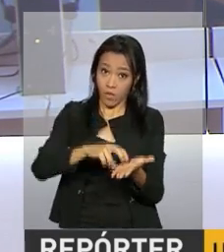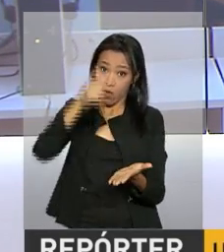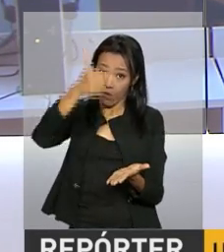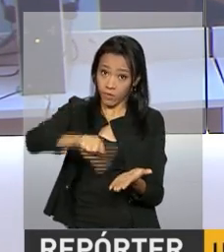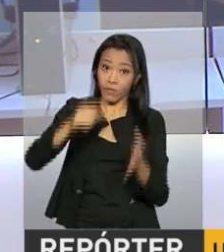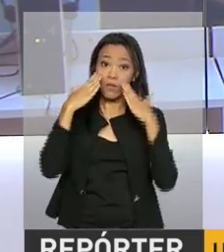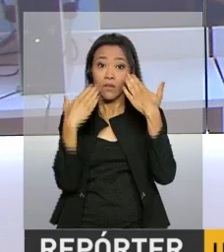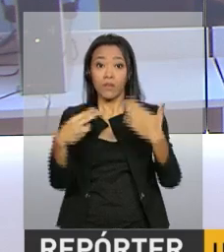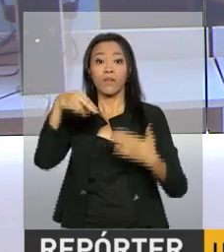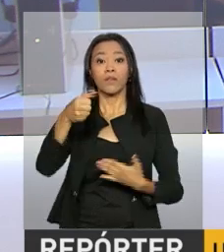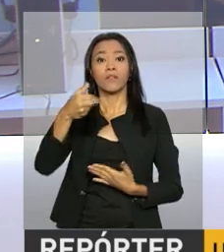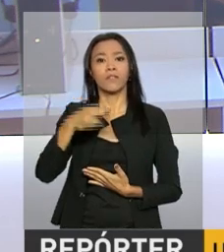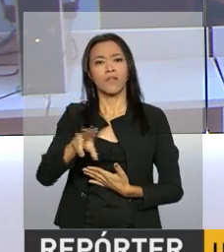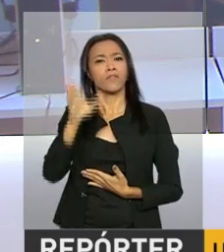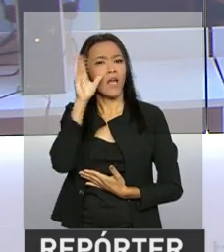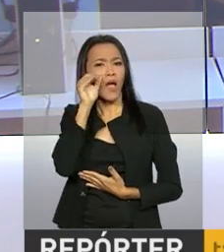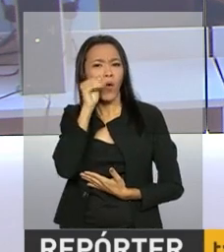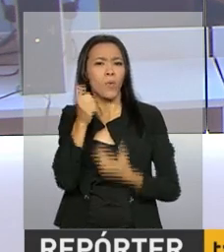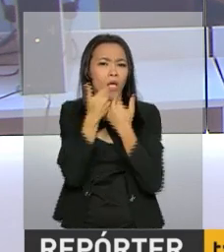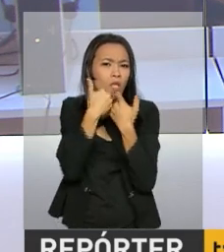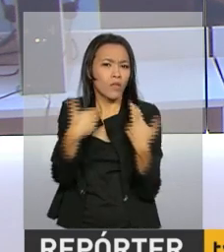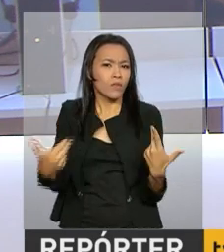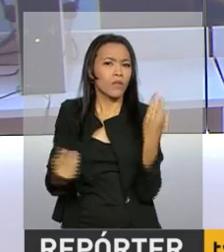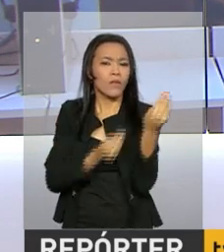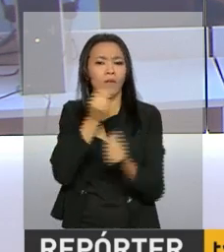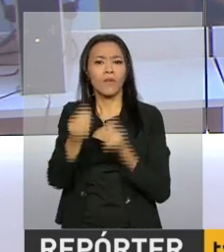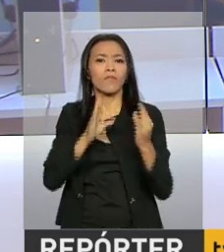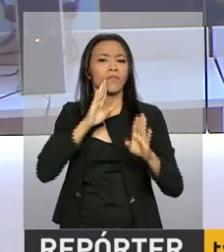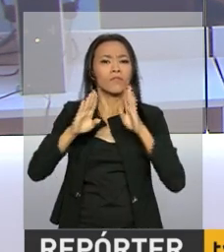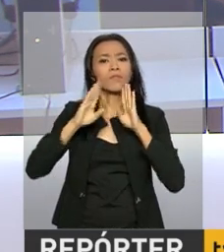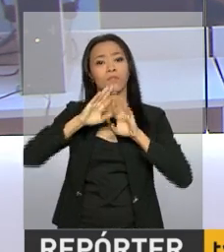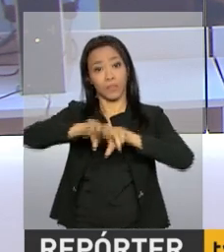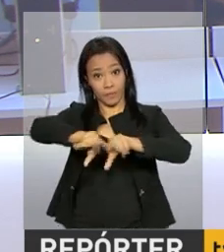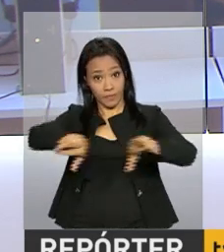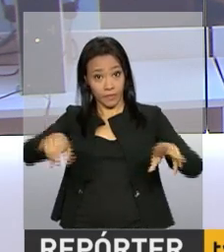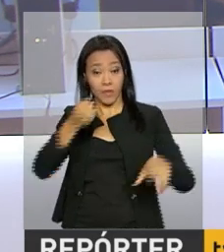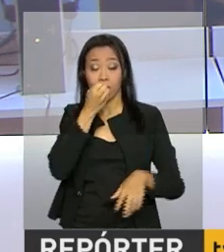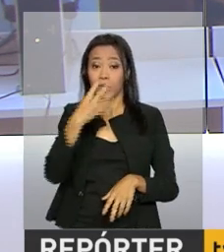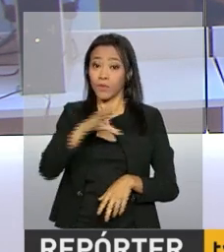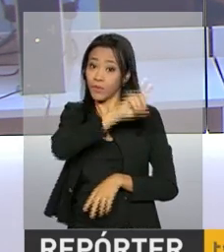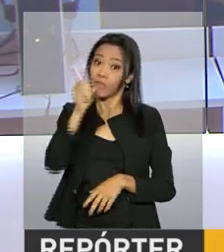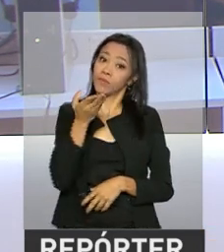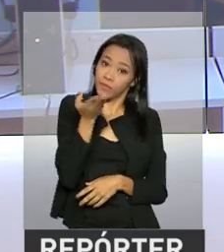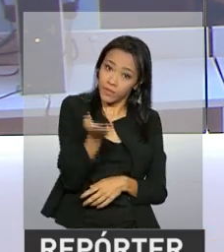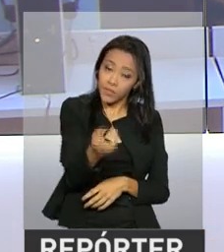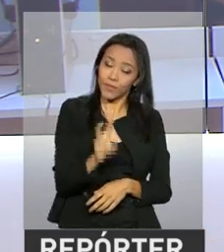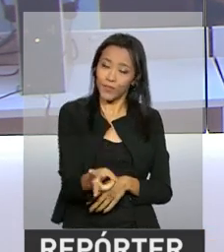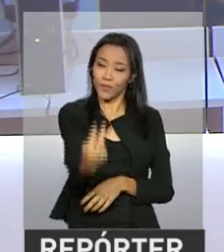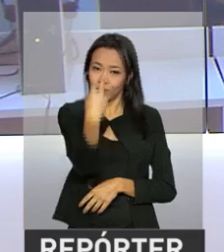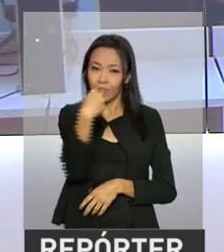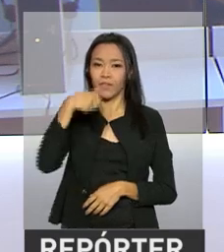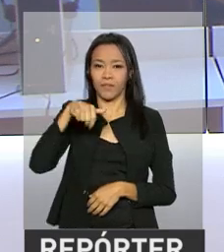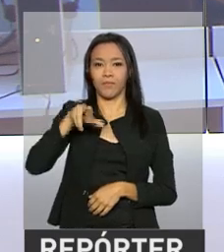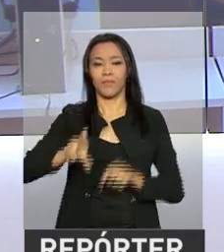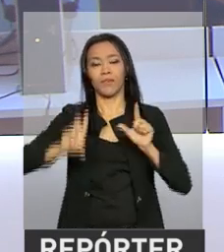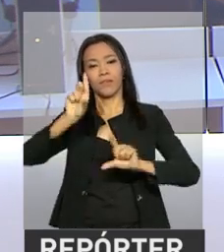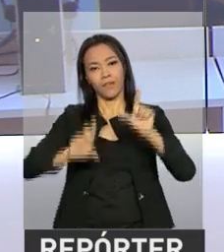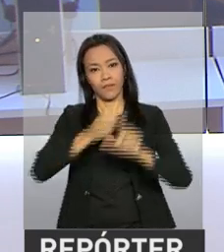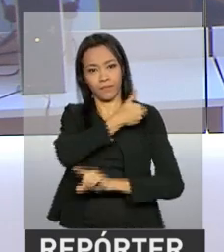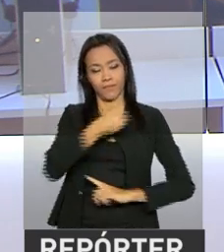Repórter NBR. Acompanhe as notícias também pelas nossas redes sociais. Um bom dia para você e continue com a gente aqui na